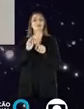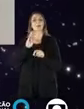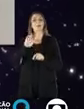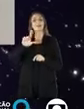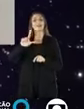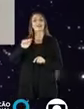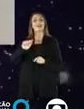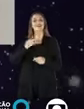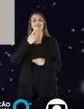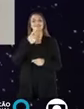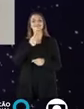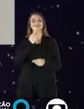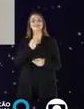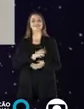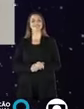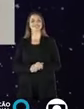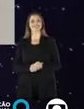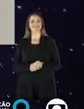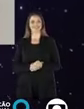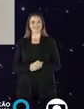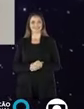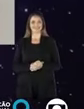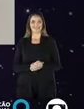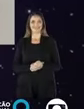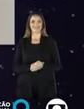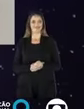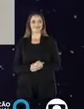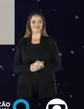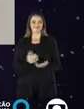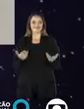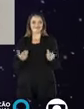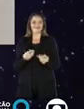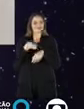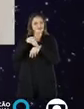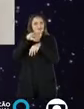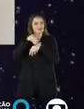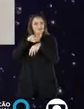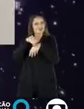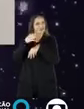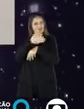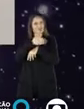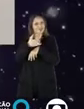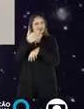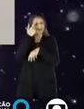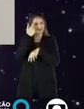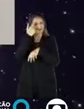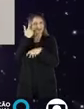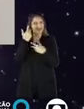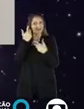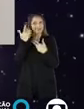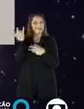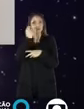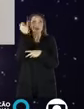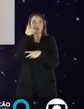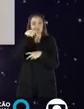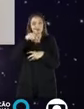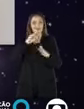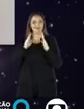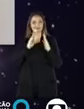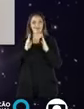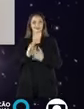Bela. Falando aí de algumas dicas que você acha que são essenciais para esse momento.